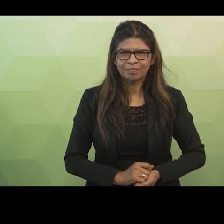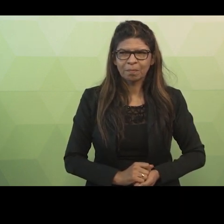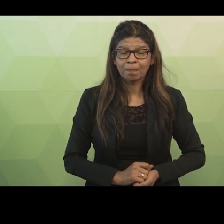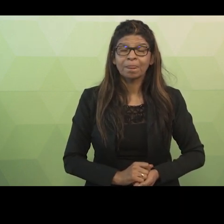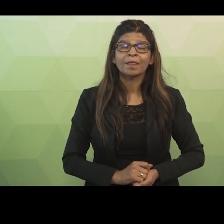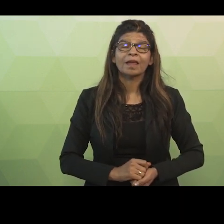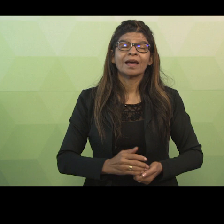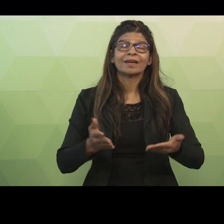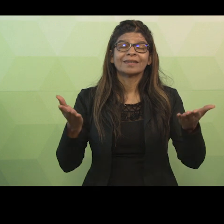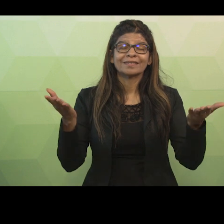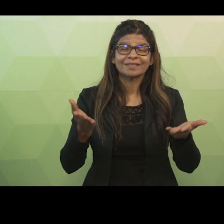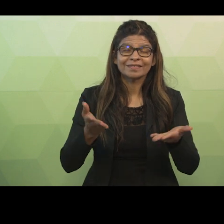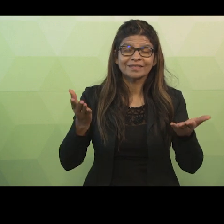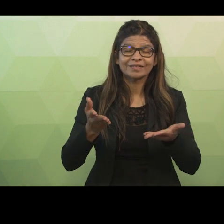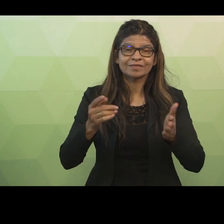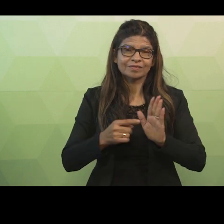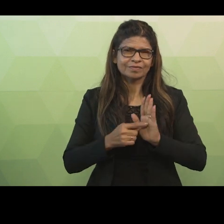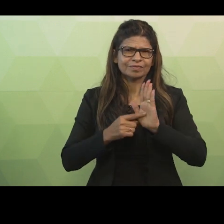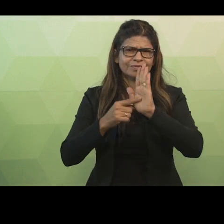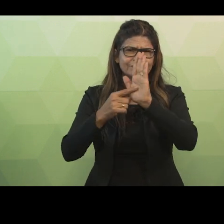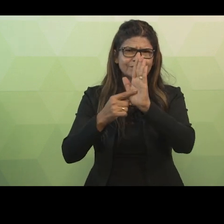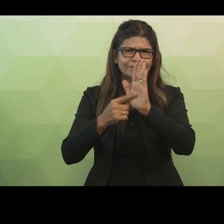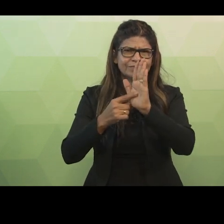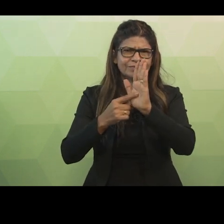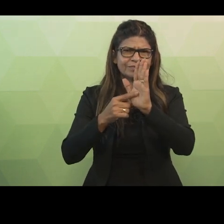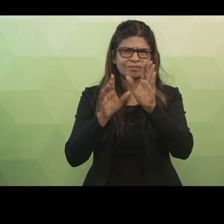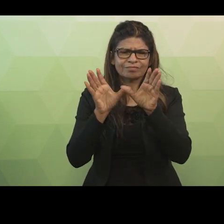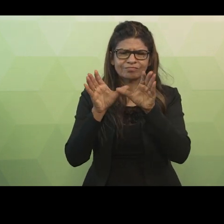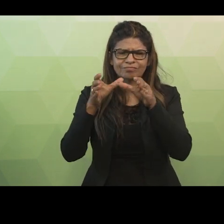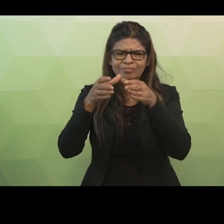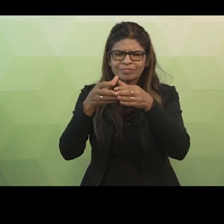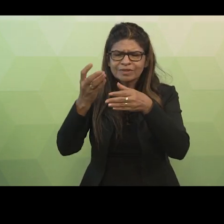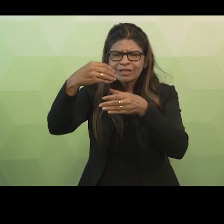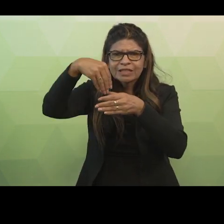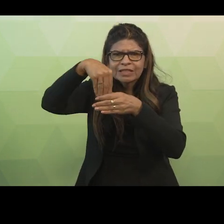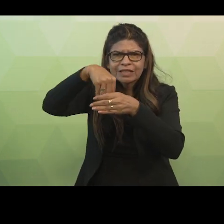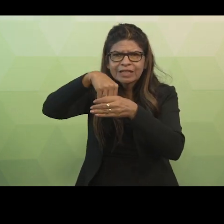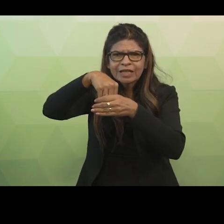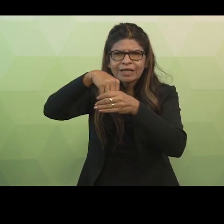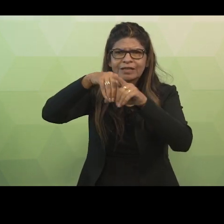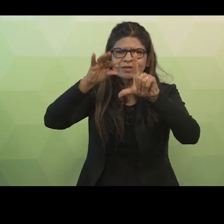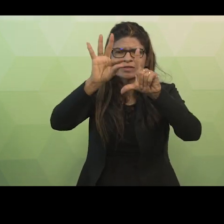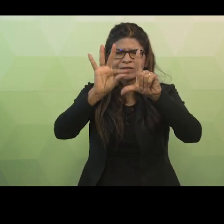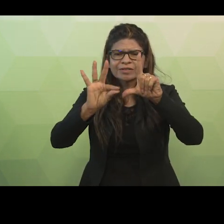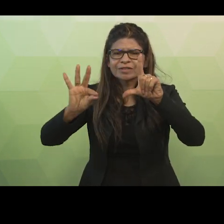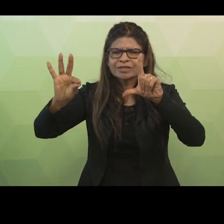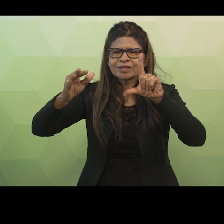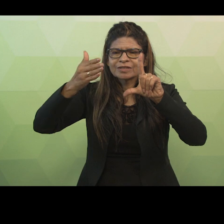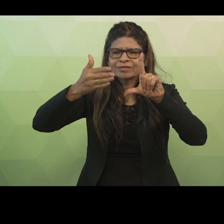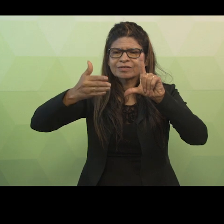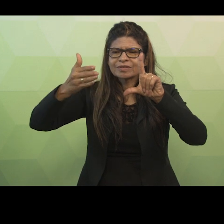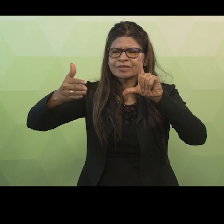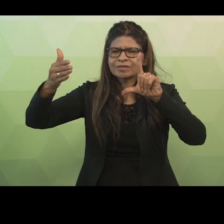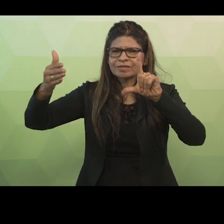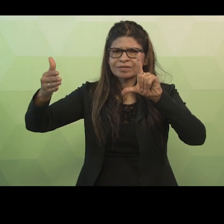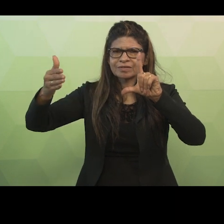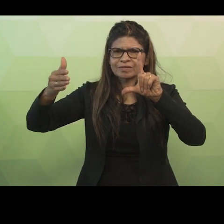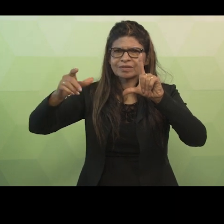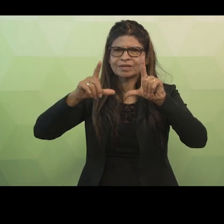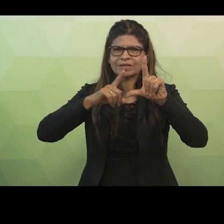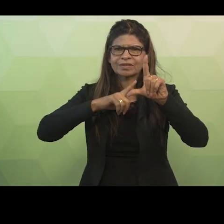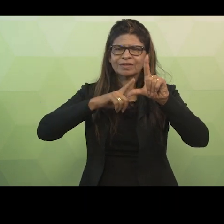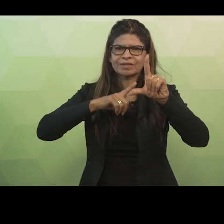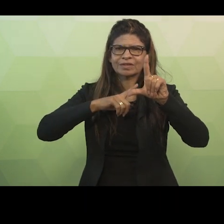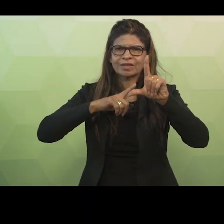Vamos ver agora quais são os componentes presentes em um diagrama de sequências. Contamos com dois eixos,